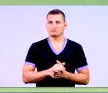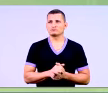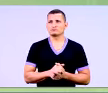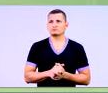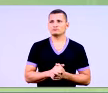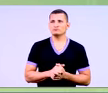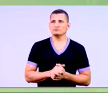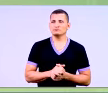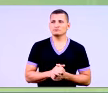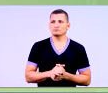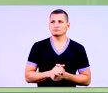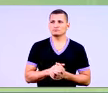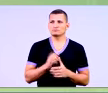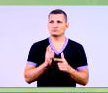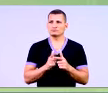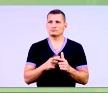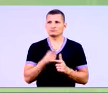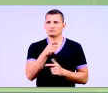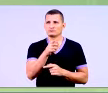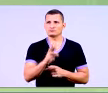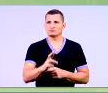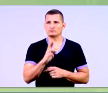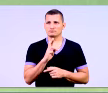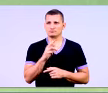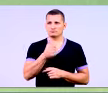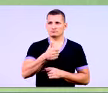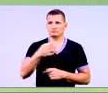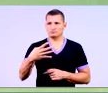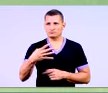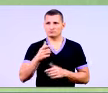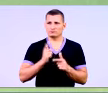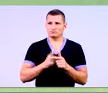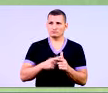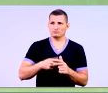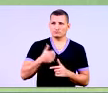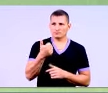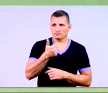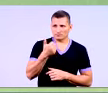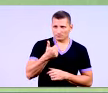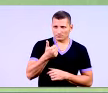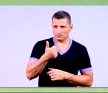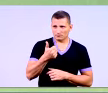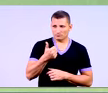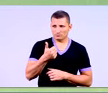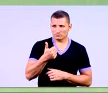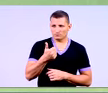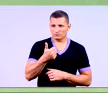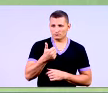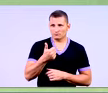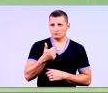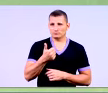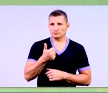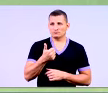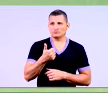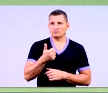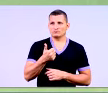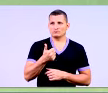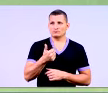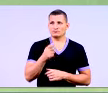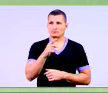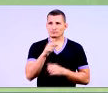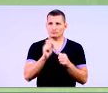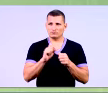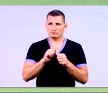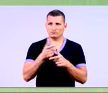porque queria me retornar 14 que primeiro pela ordem de prioridade ele vai fazer a